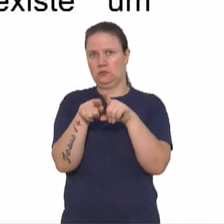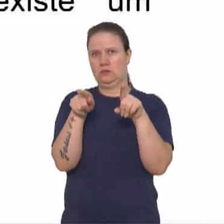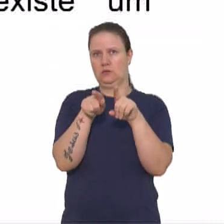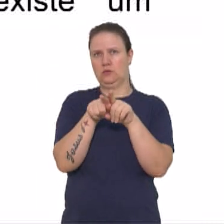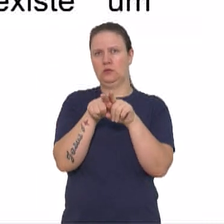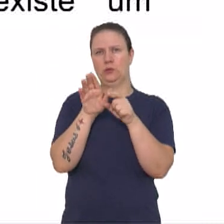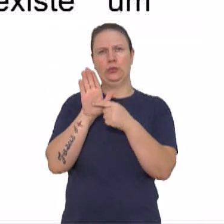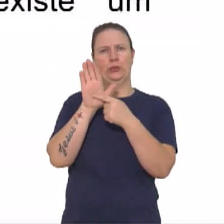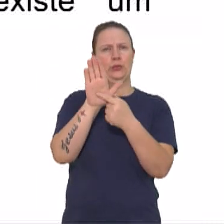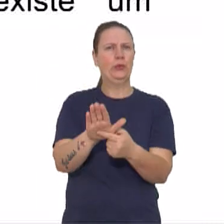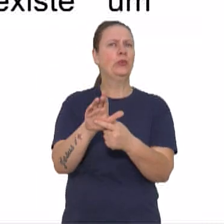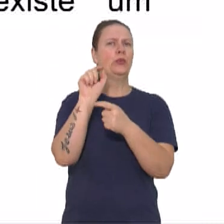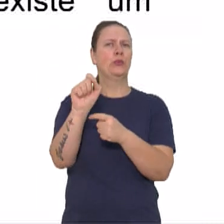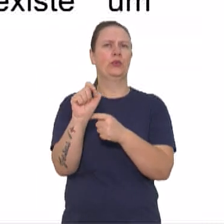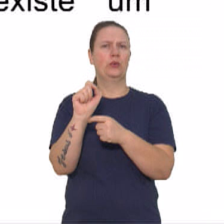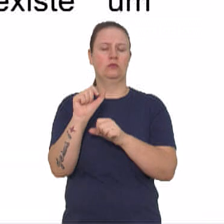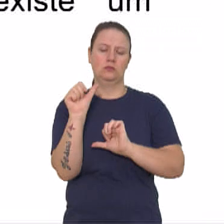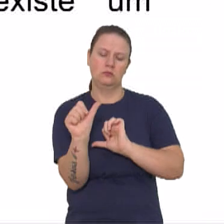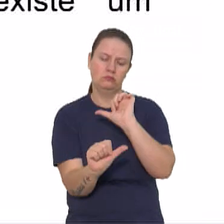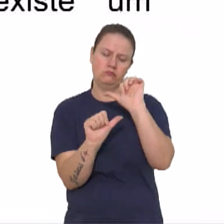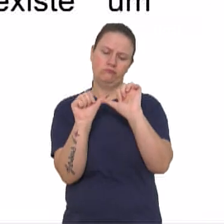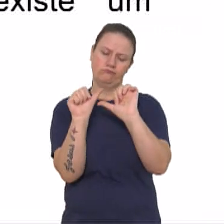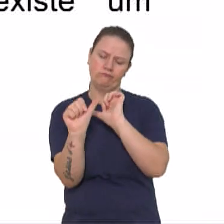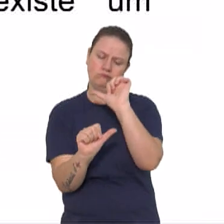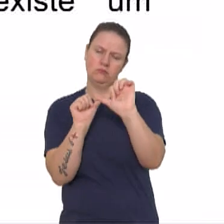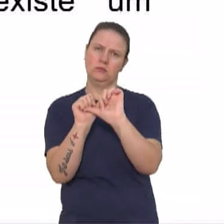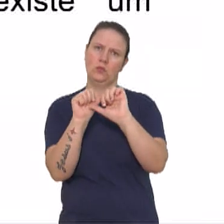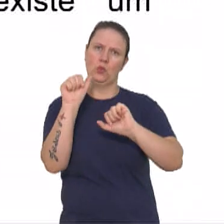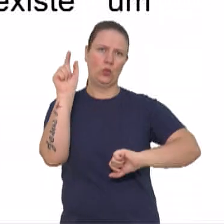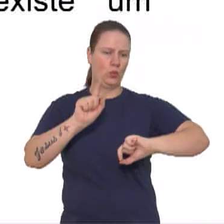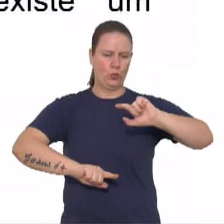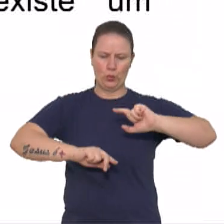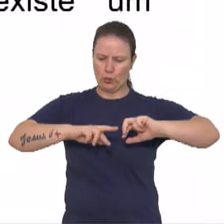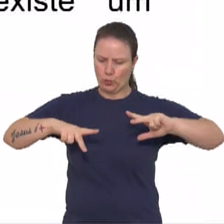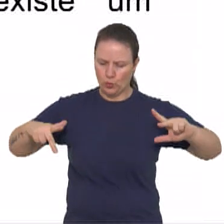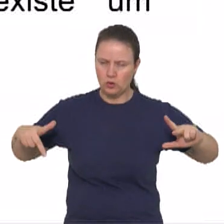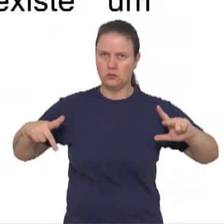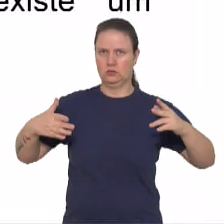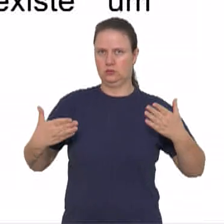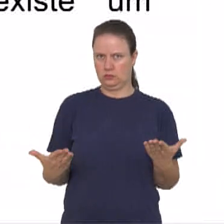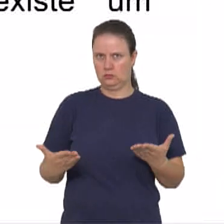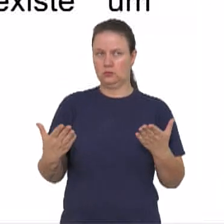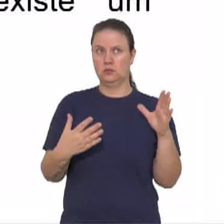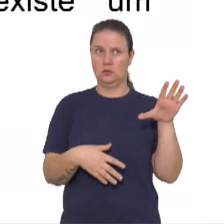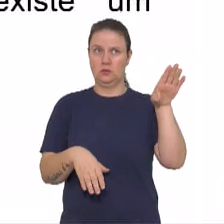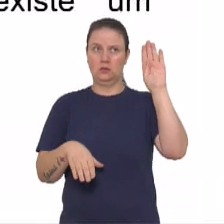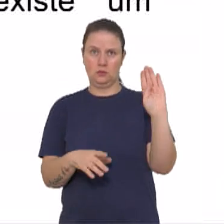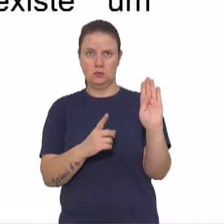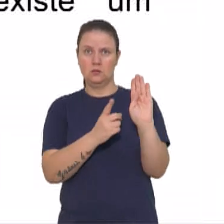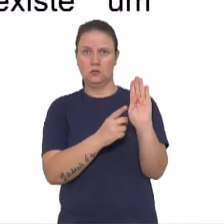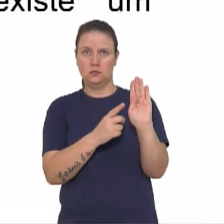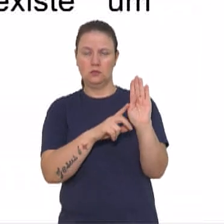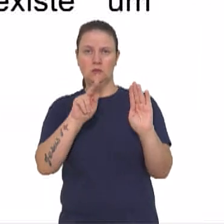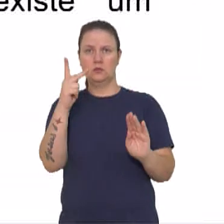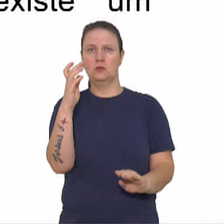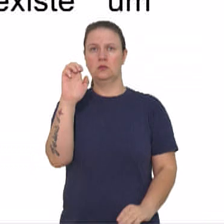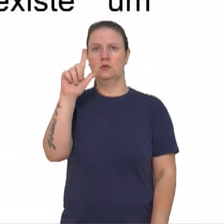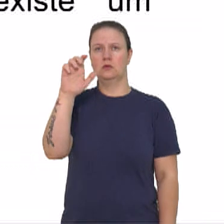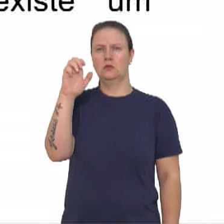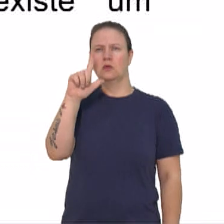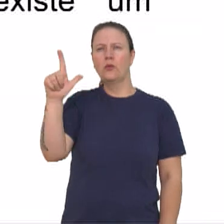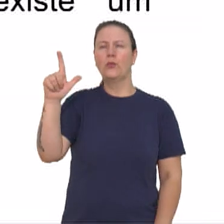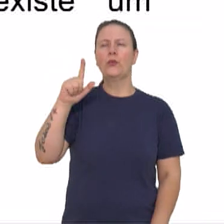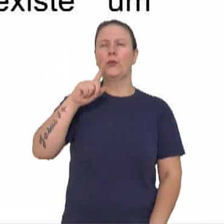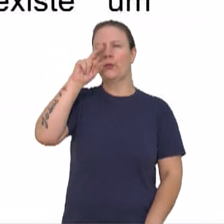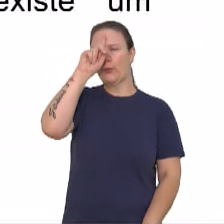Heráclito, sobre a constante transformação das coisas. Resposta B. Hegel utiliza a ideia